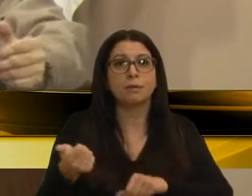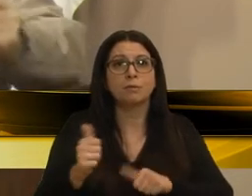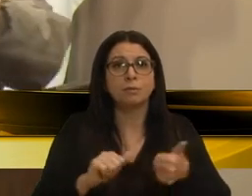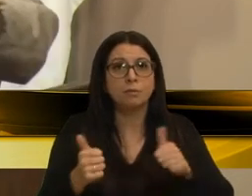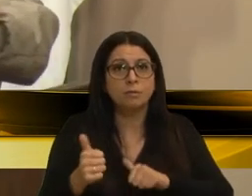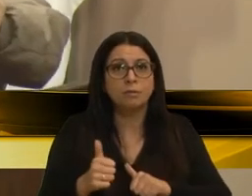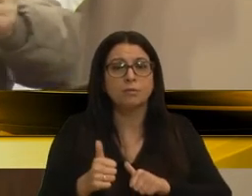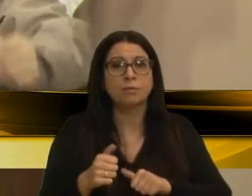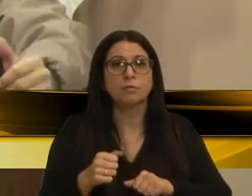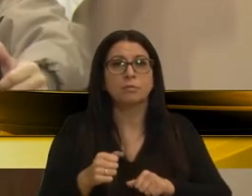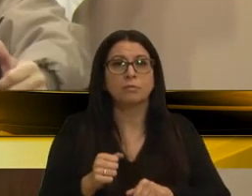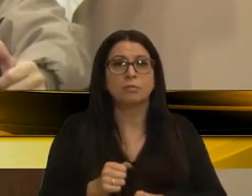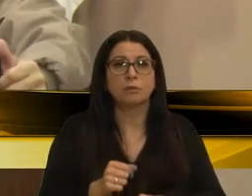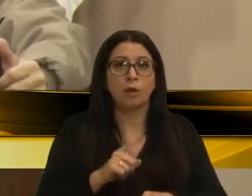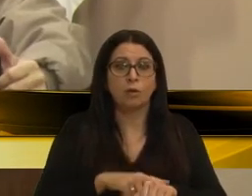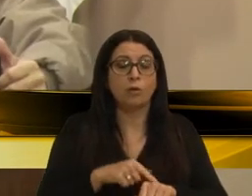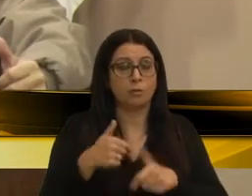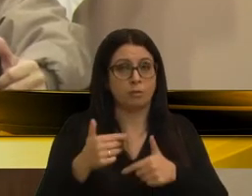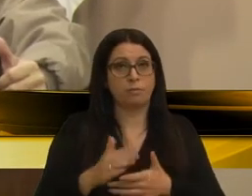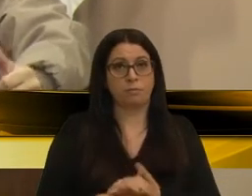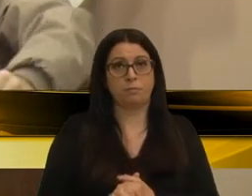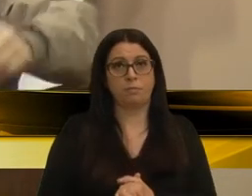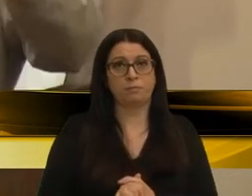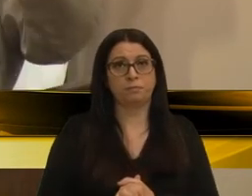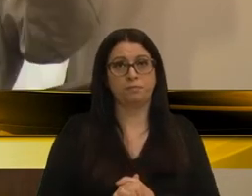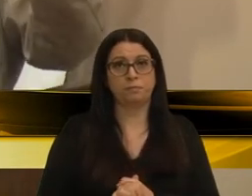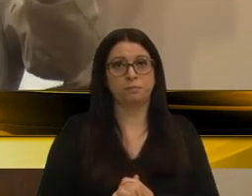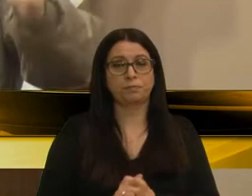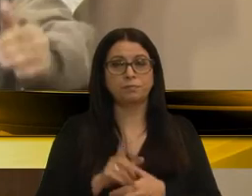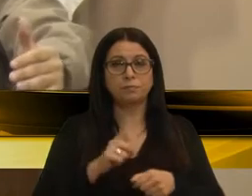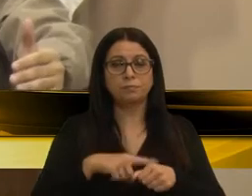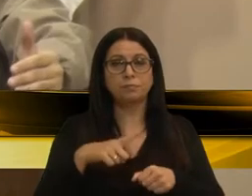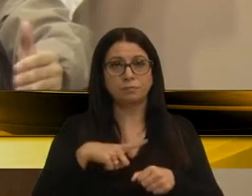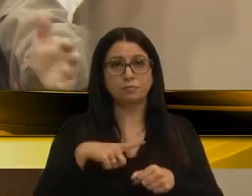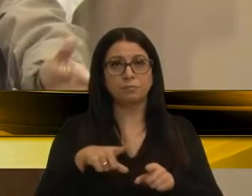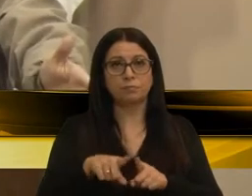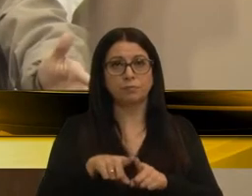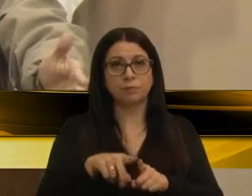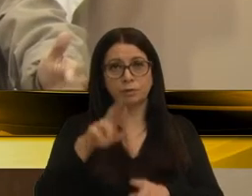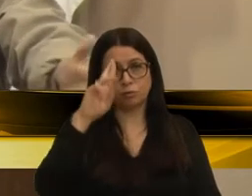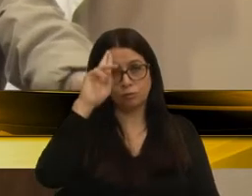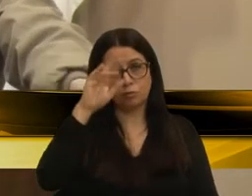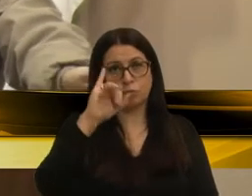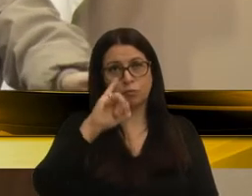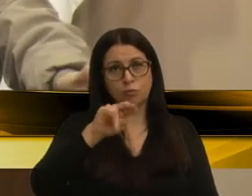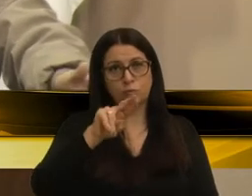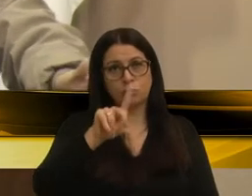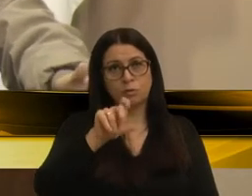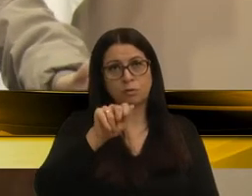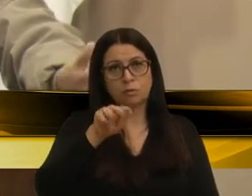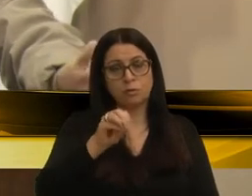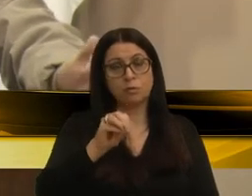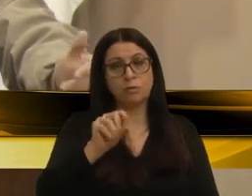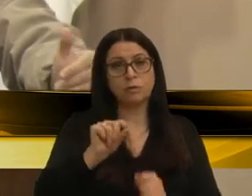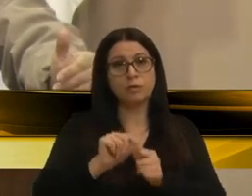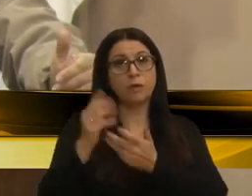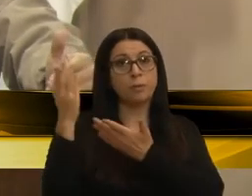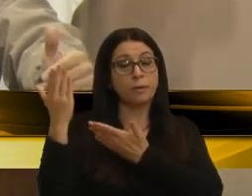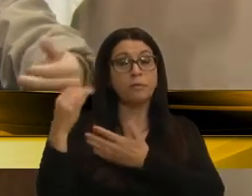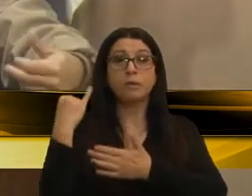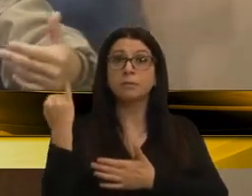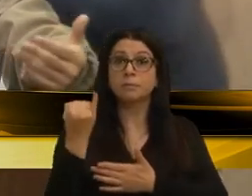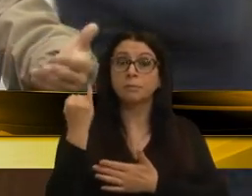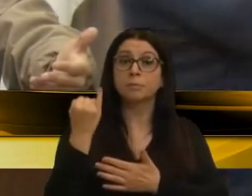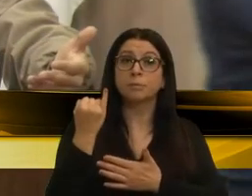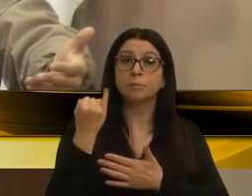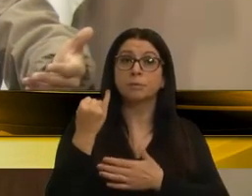qualificada, de imediata. Tanto é que nós temos o diretor Juliano aqui, que veio e fez a homenagem e falou da importância